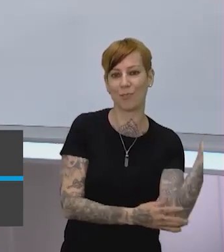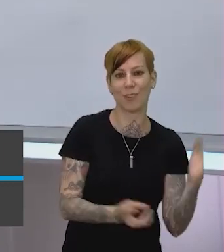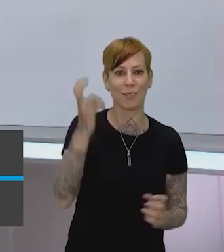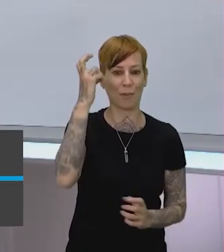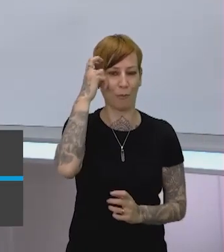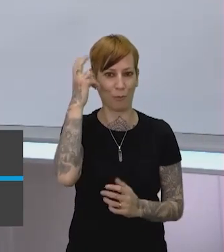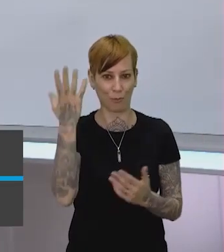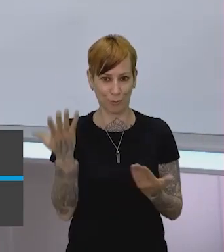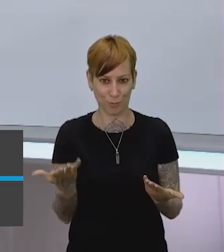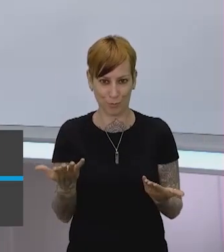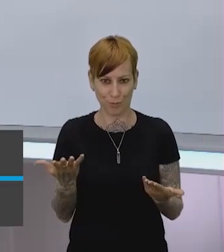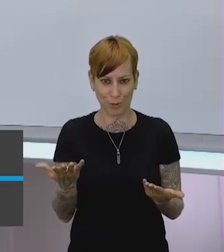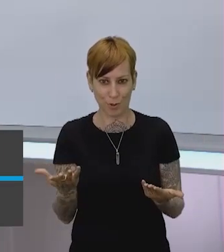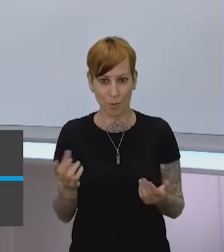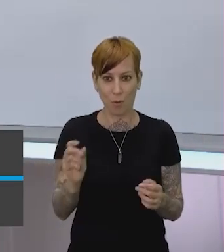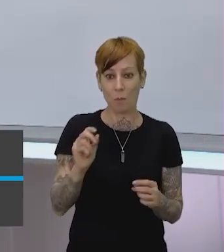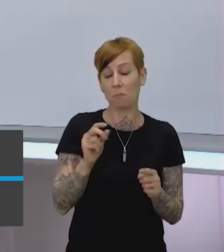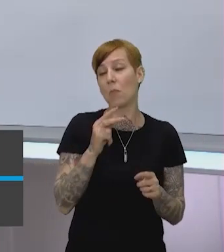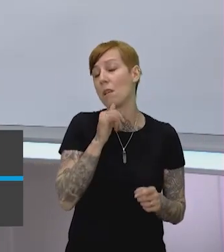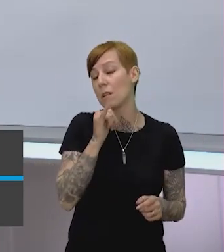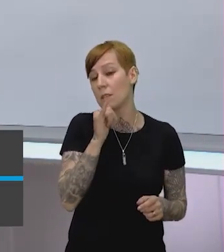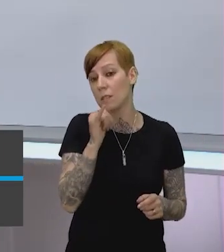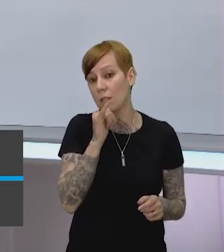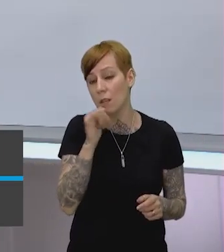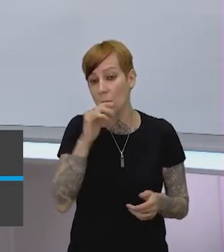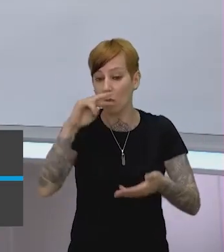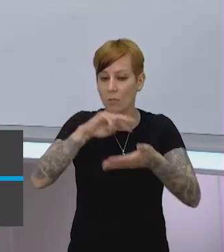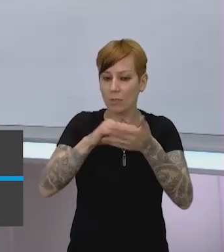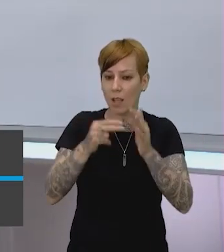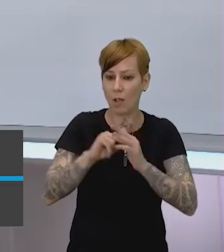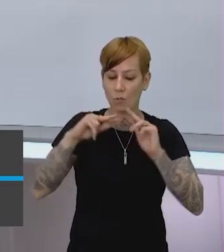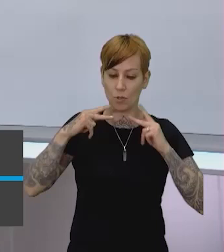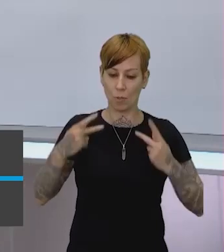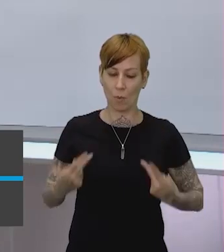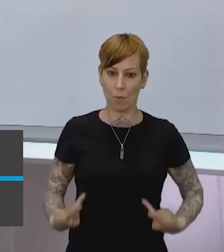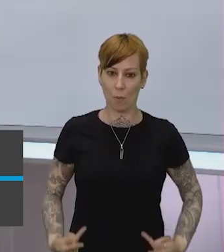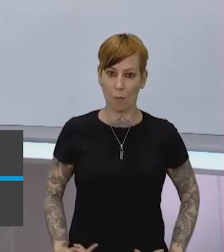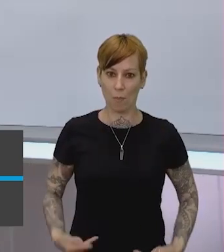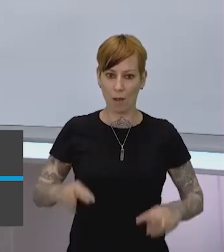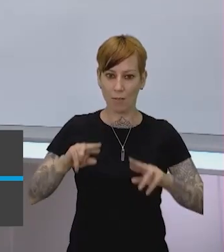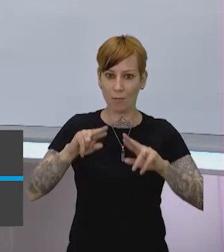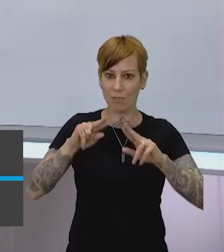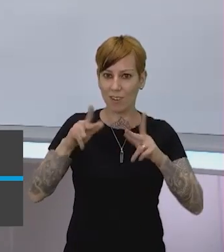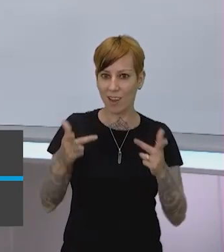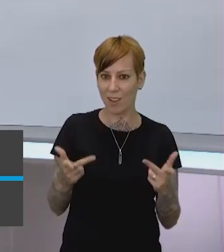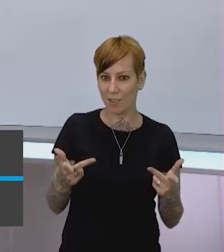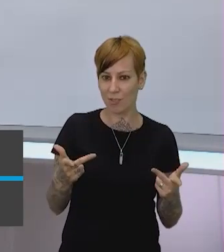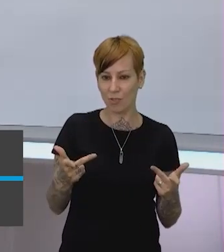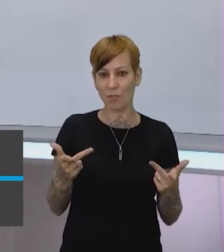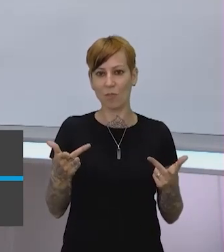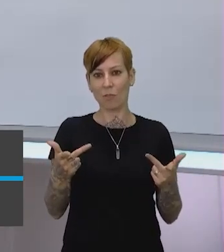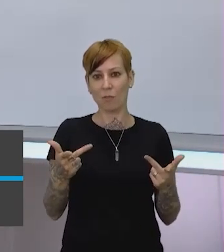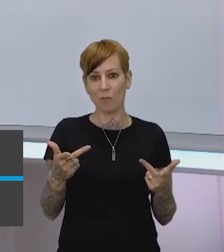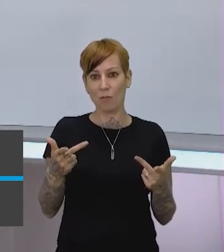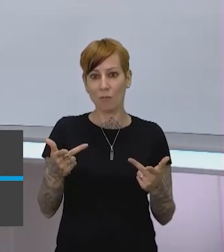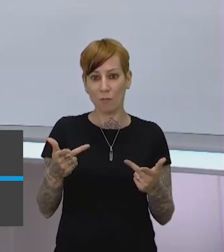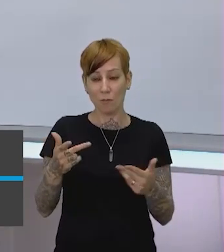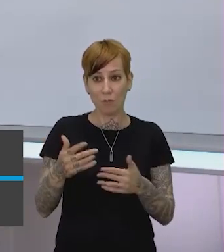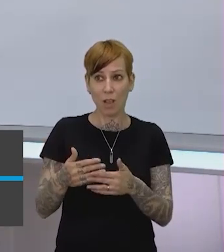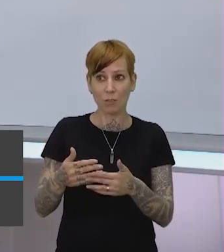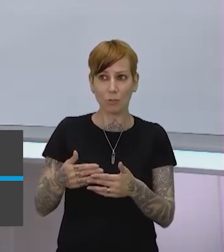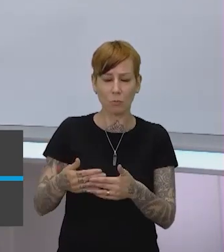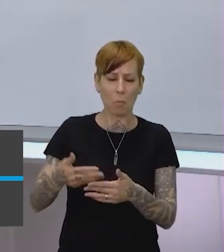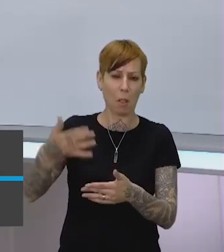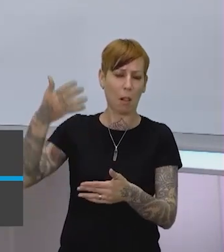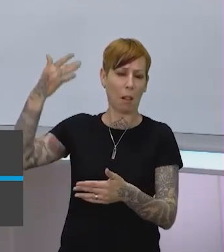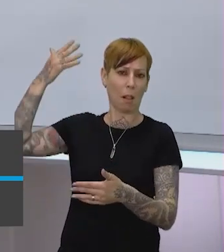cultura. O que é humano, que é diferente, por exemplo, daquilo que existe antes dos seres humanos,